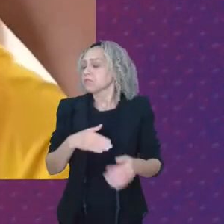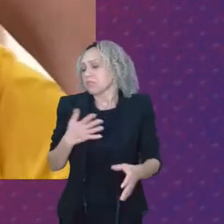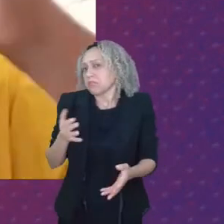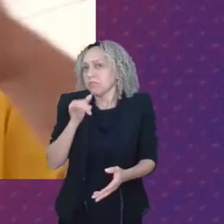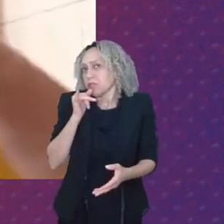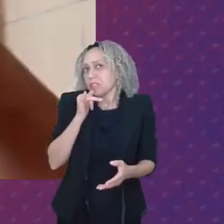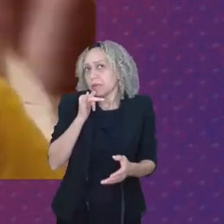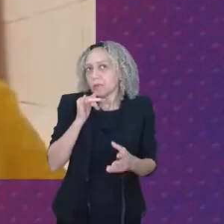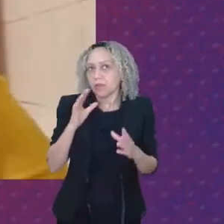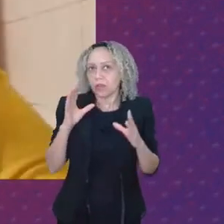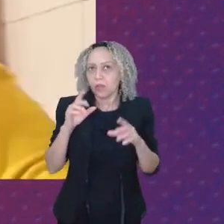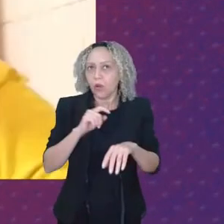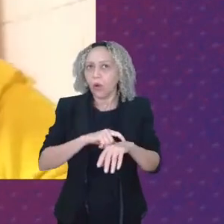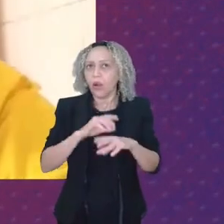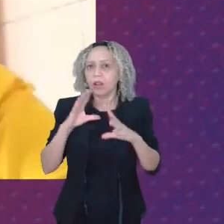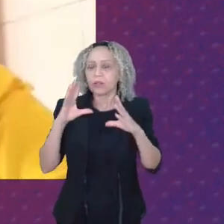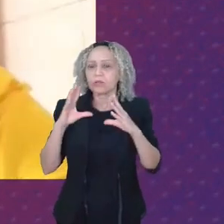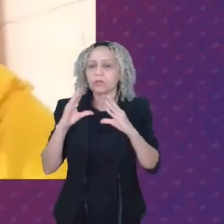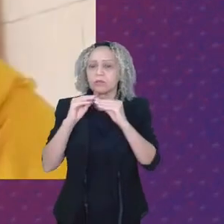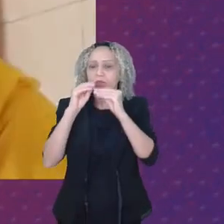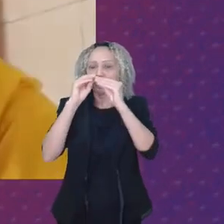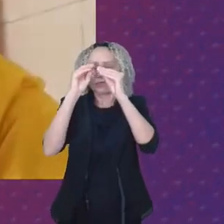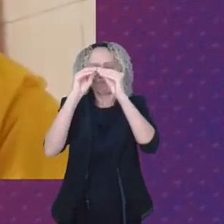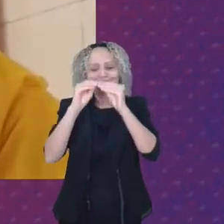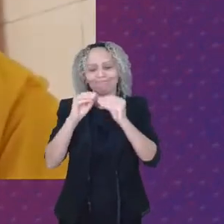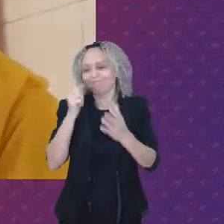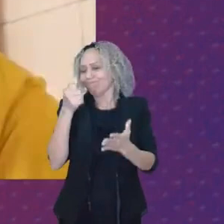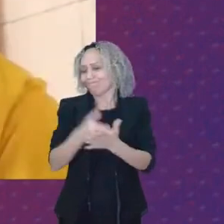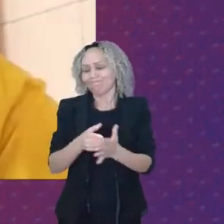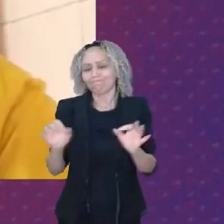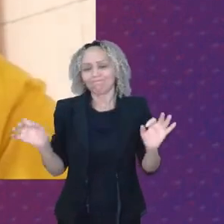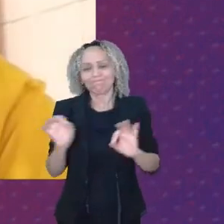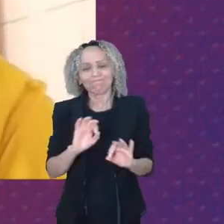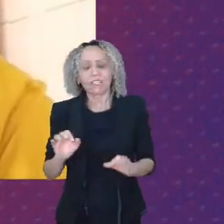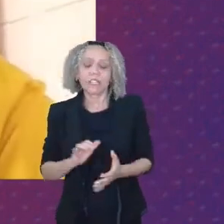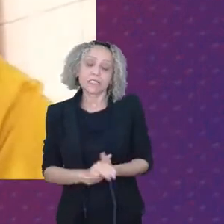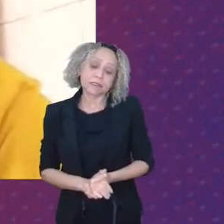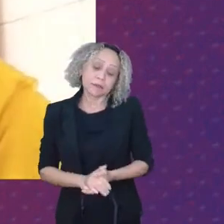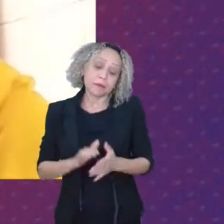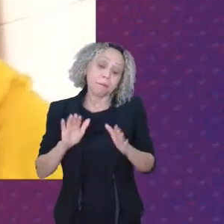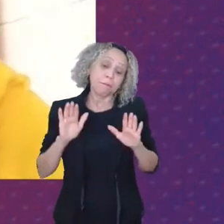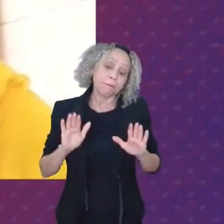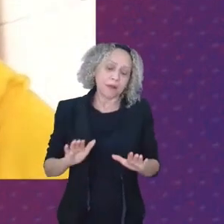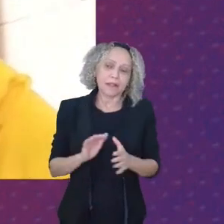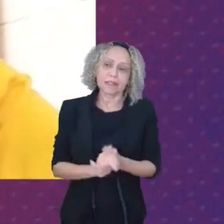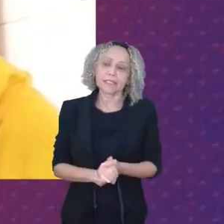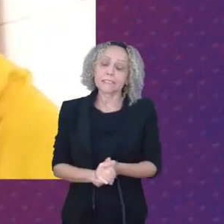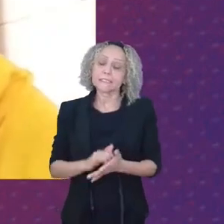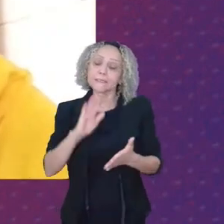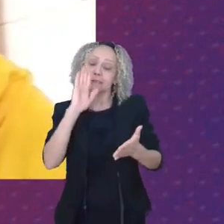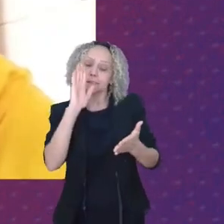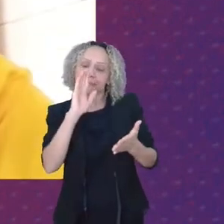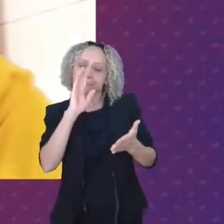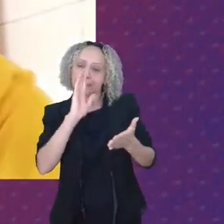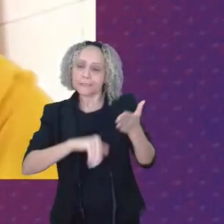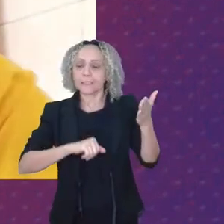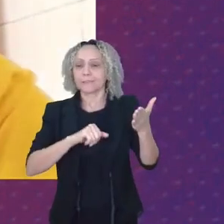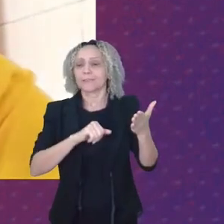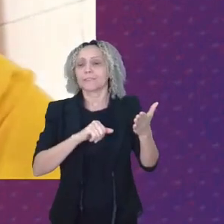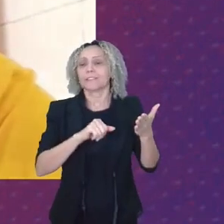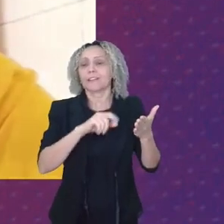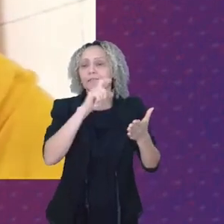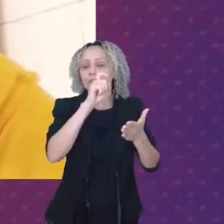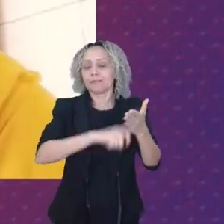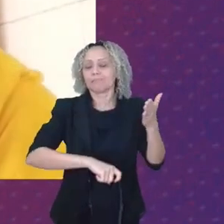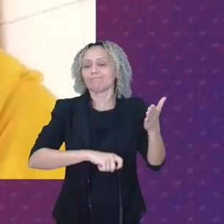as horas extras. Mas ainda se dava o direito de fazer um pequeno desconto no salário da trabalhadora. Então, essa lei vedou